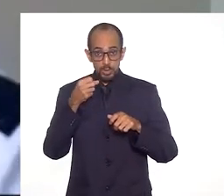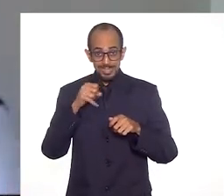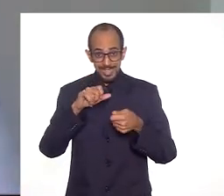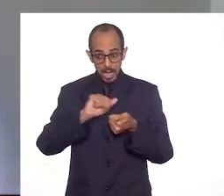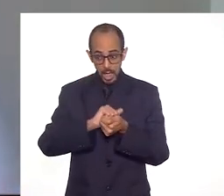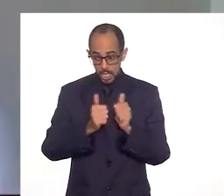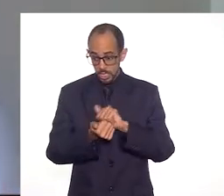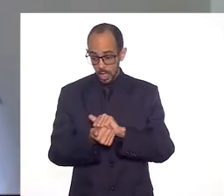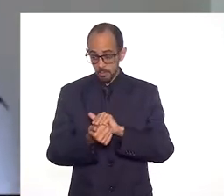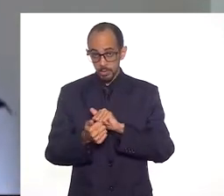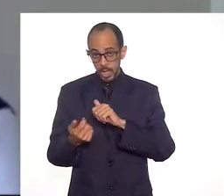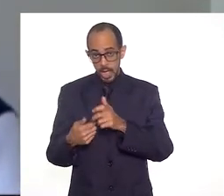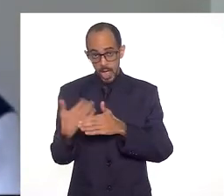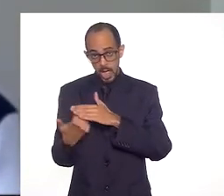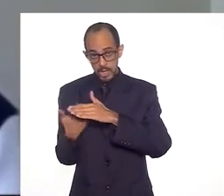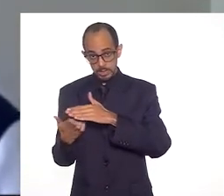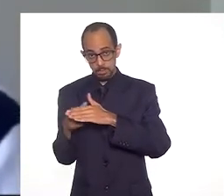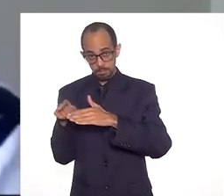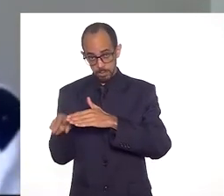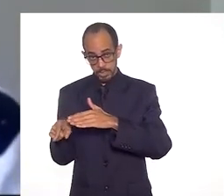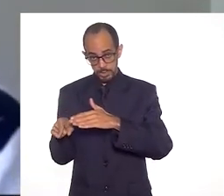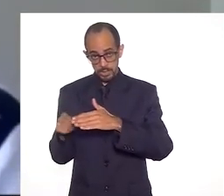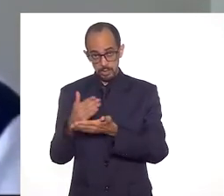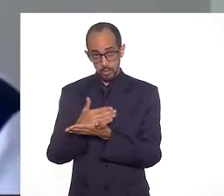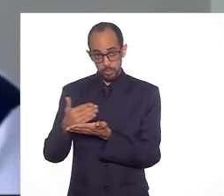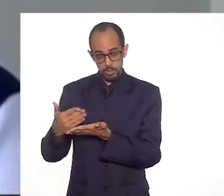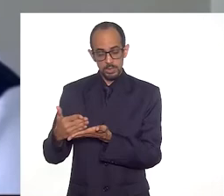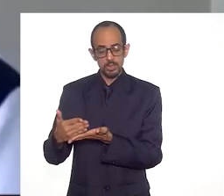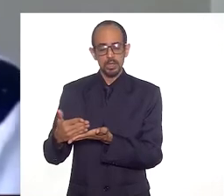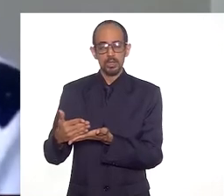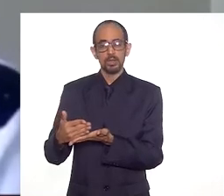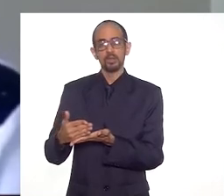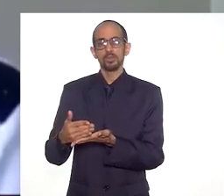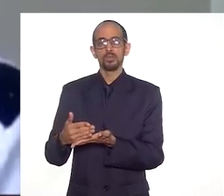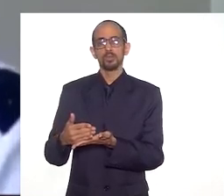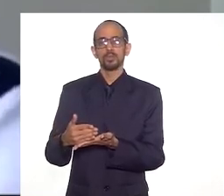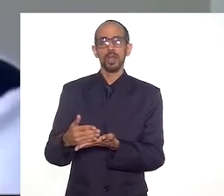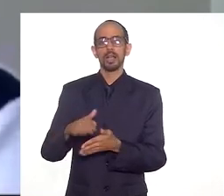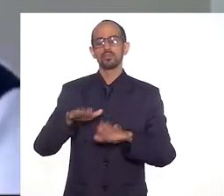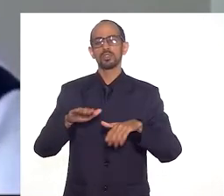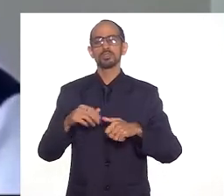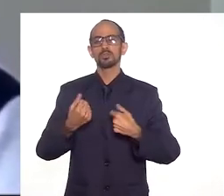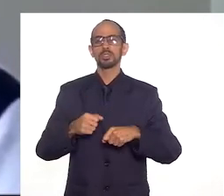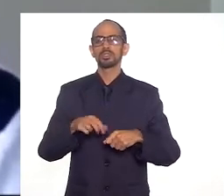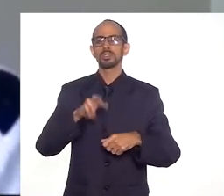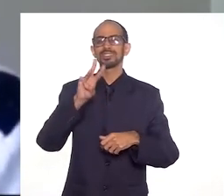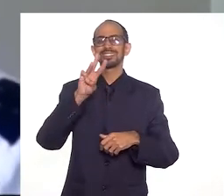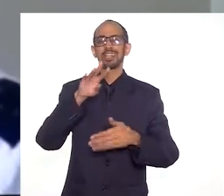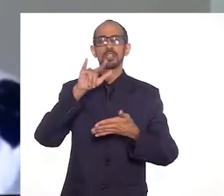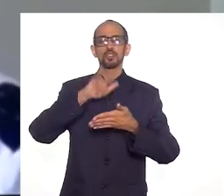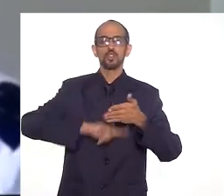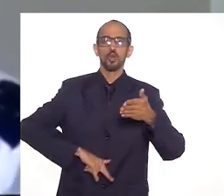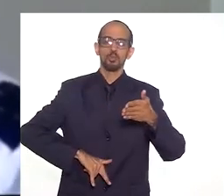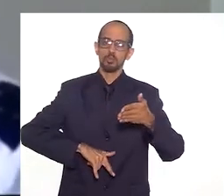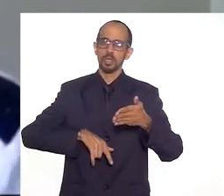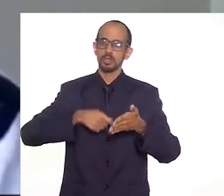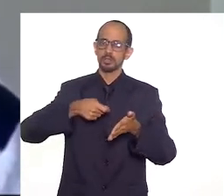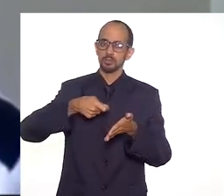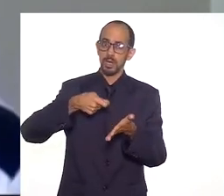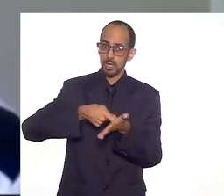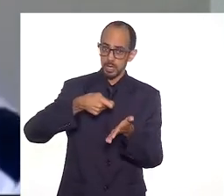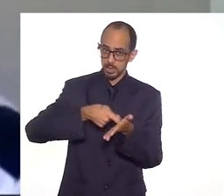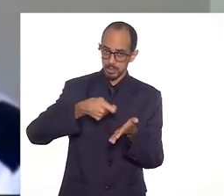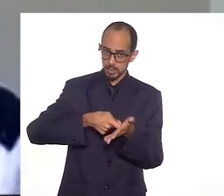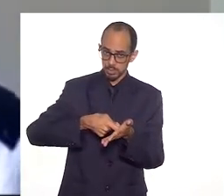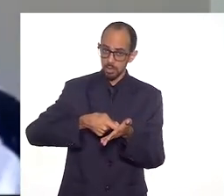se encaixam para esses negócios que estão começando, que se talvez se a gente tirasse três certidões ou três exigências,